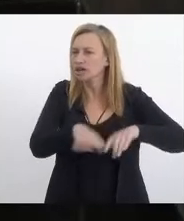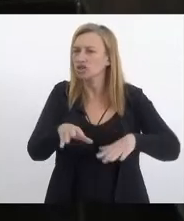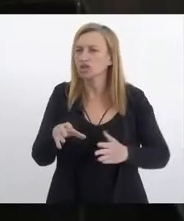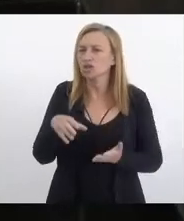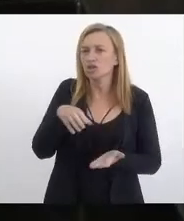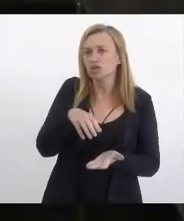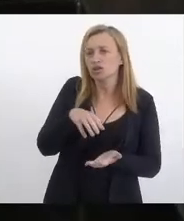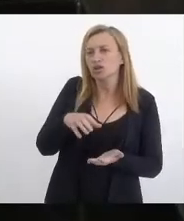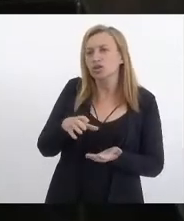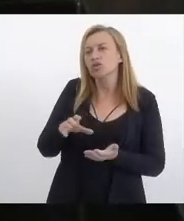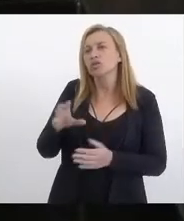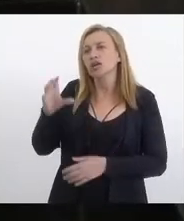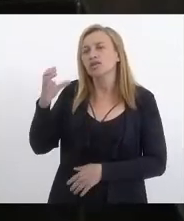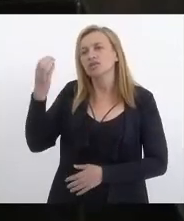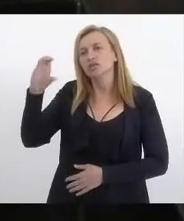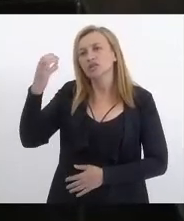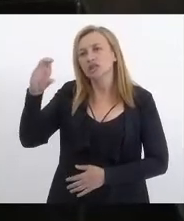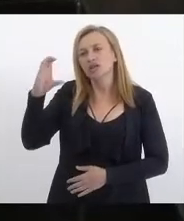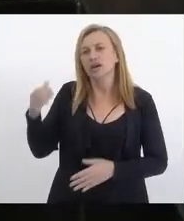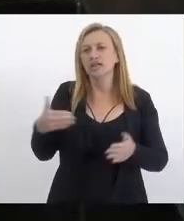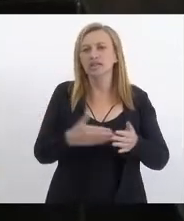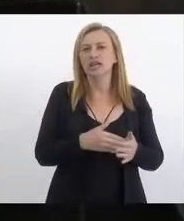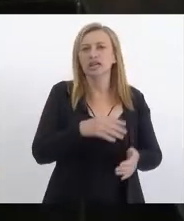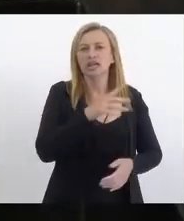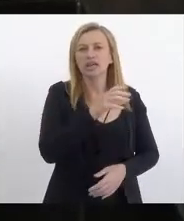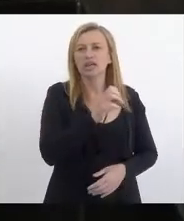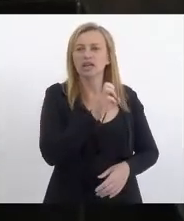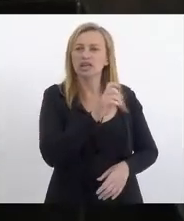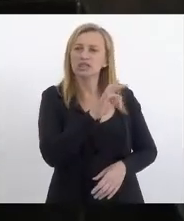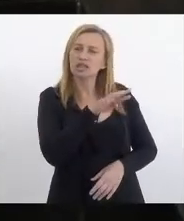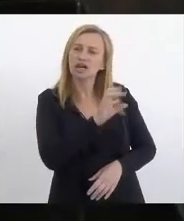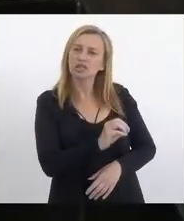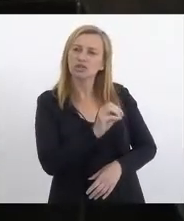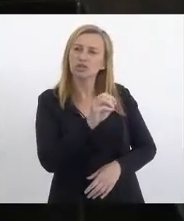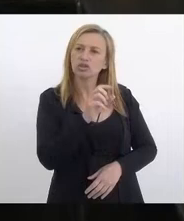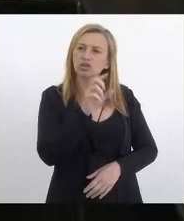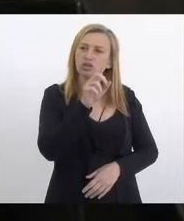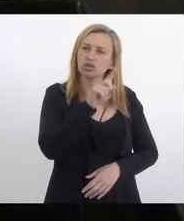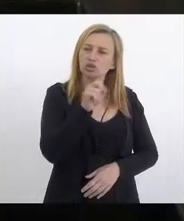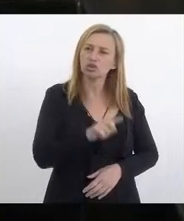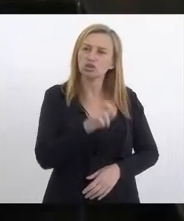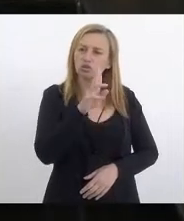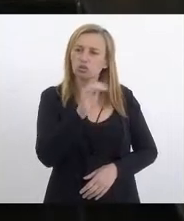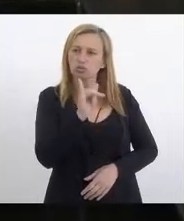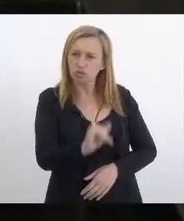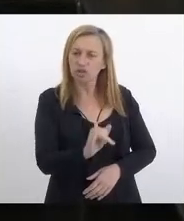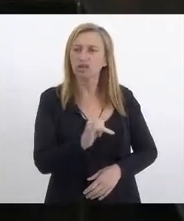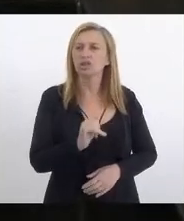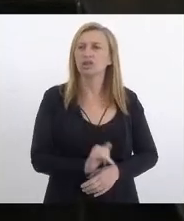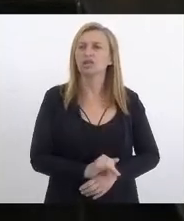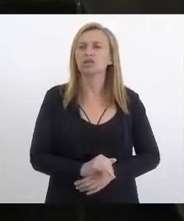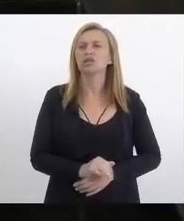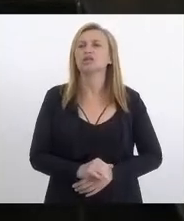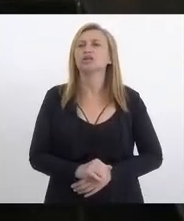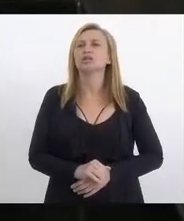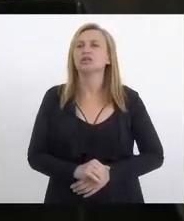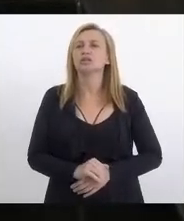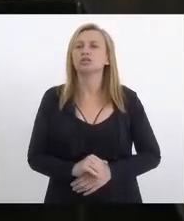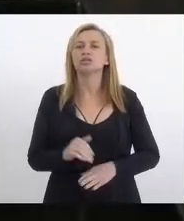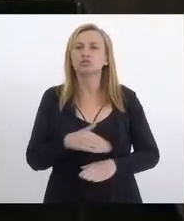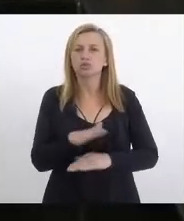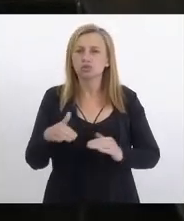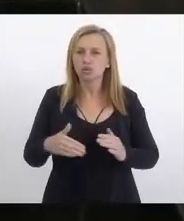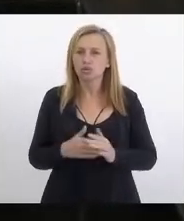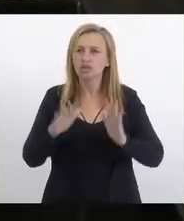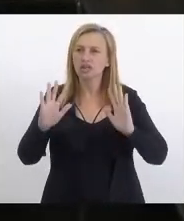até a estátua de Zumbi, na entrada do campo do Gragoatá na UF, a lavagem e o ato, e enfim, todas